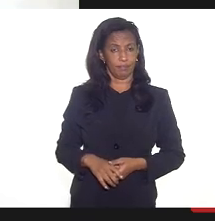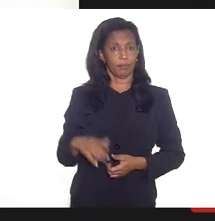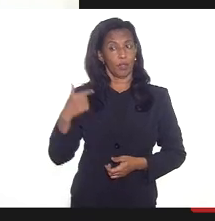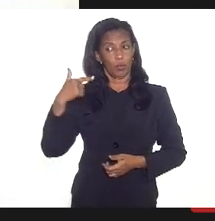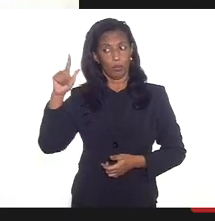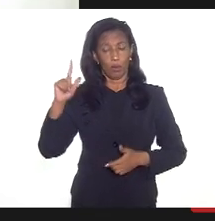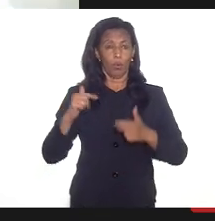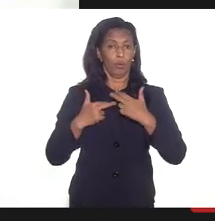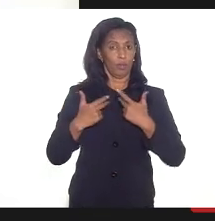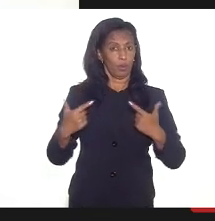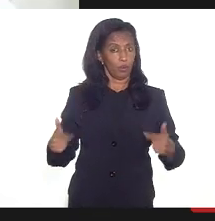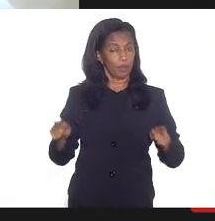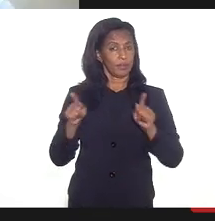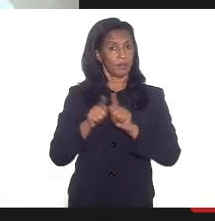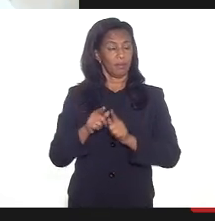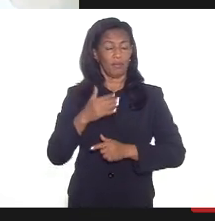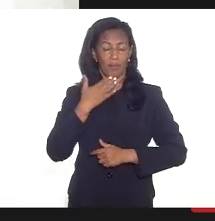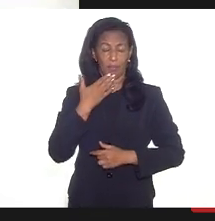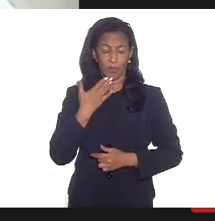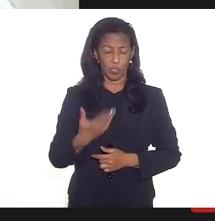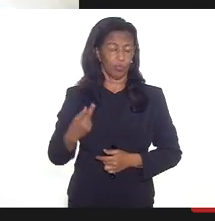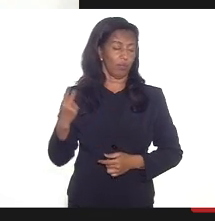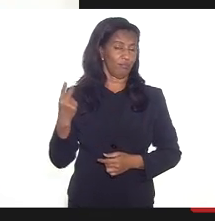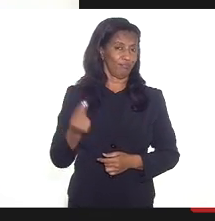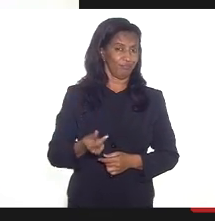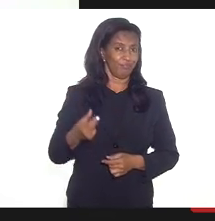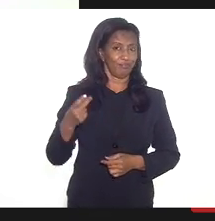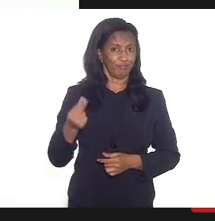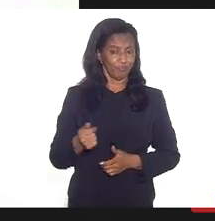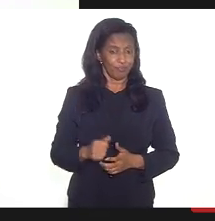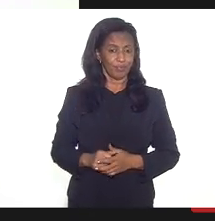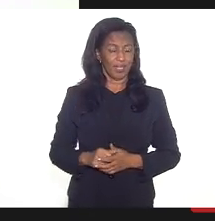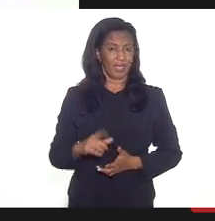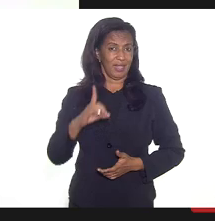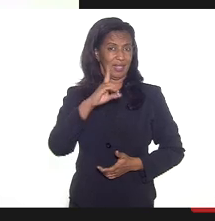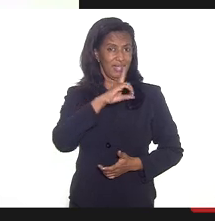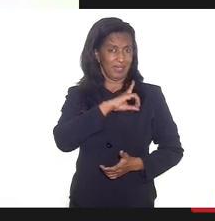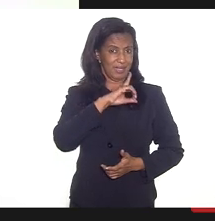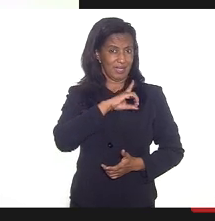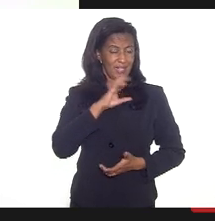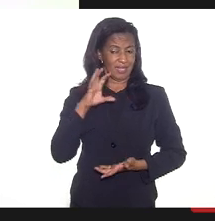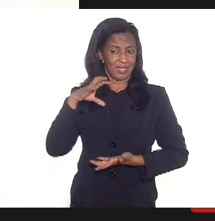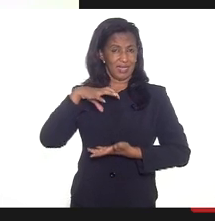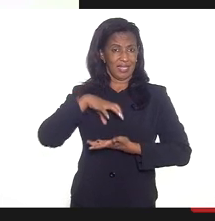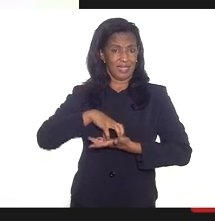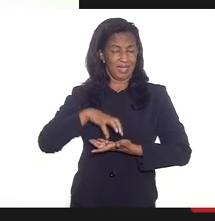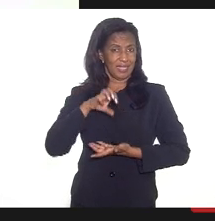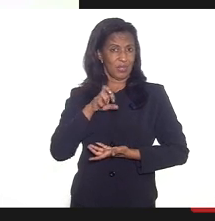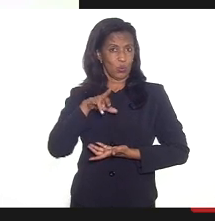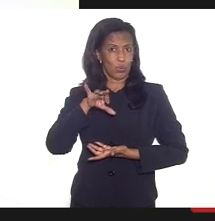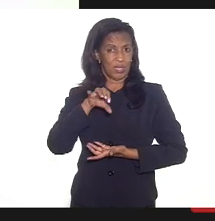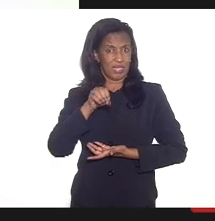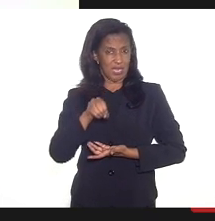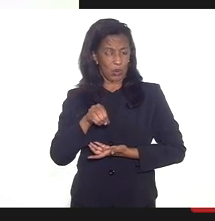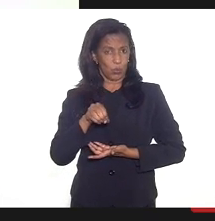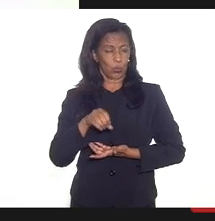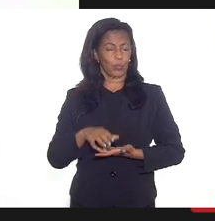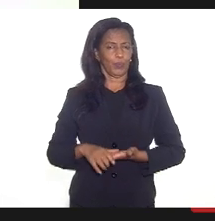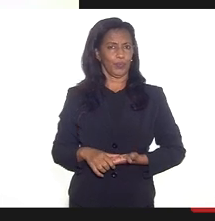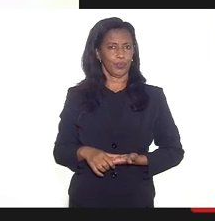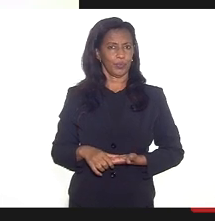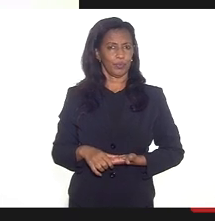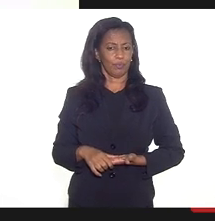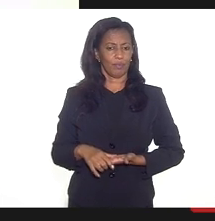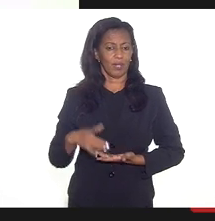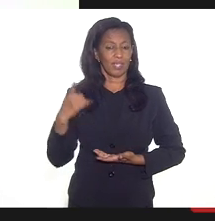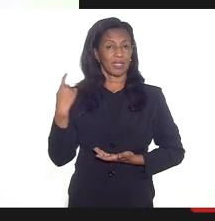gente vem pedindo já há algum tempo é que, para a delegacia do centro da rua Visconde de Rio Branco,